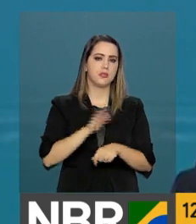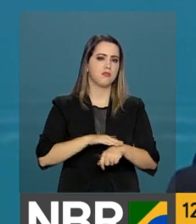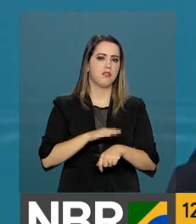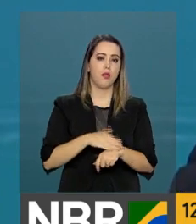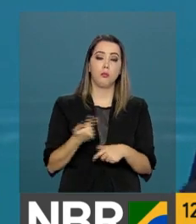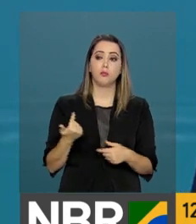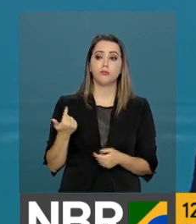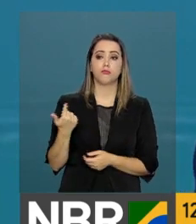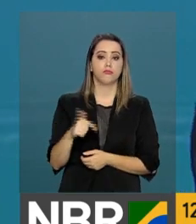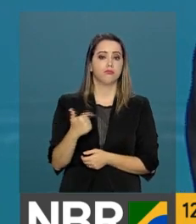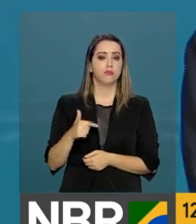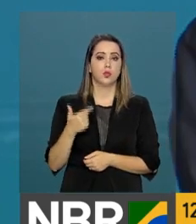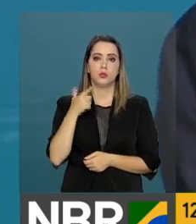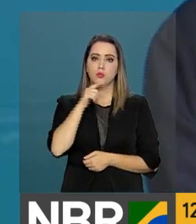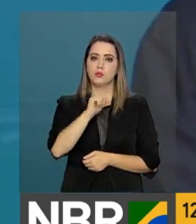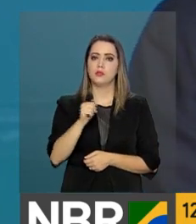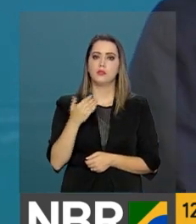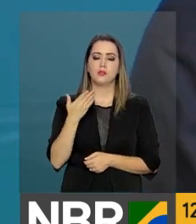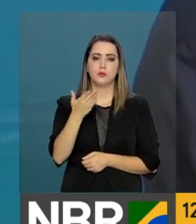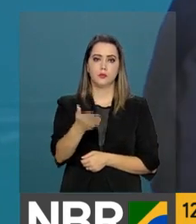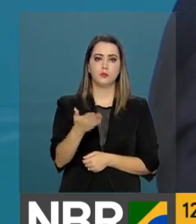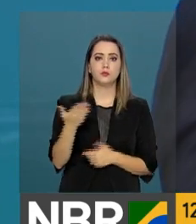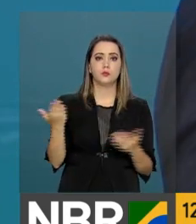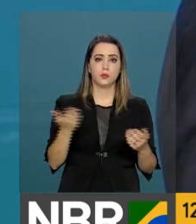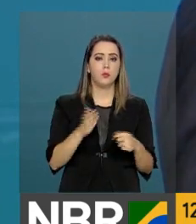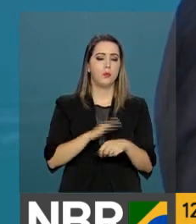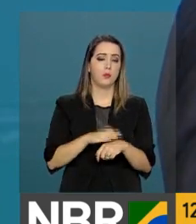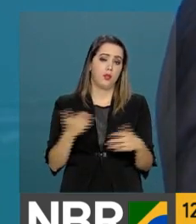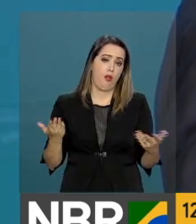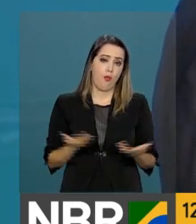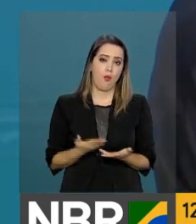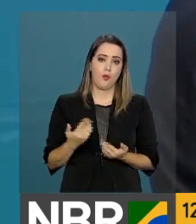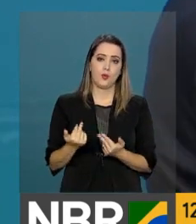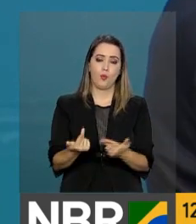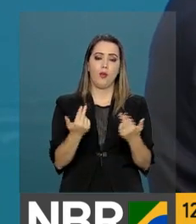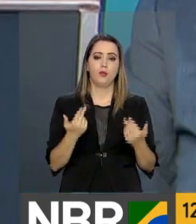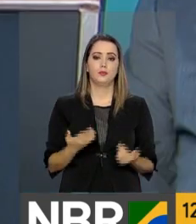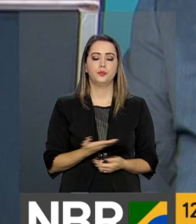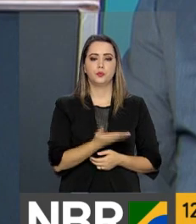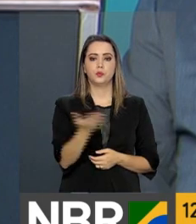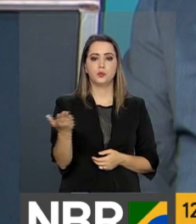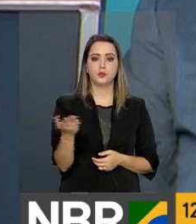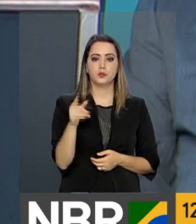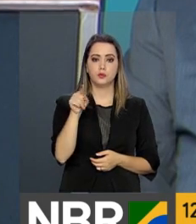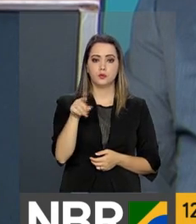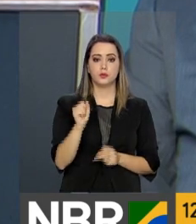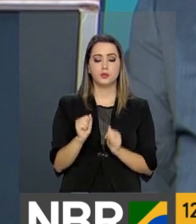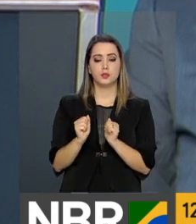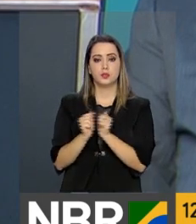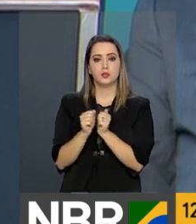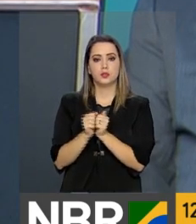nós pudéssemos chegar a um instante como esse, Kassab, em que você, com a sua